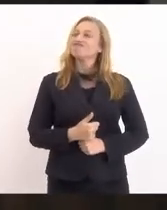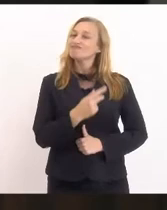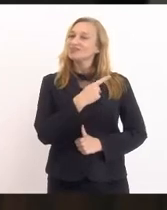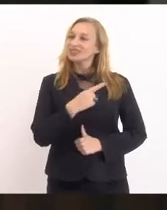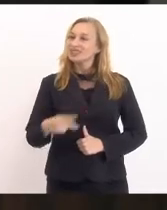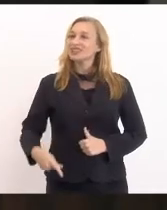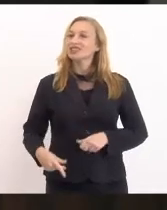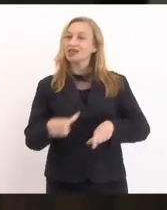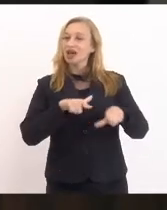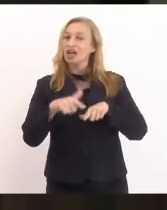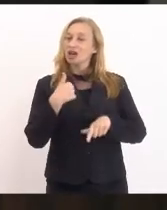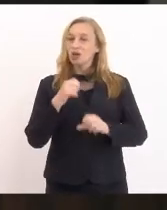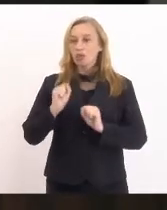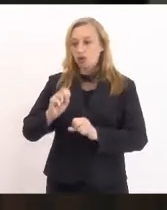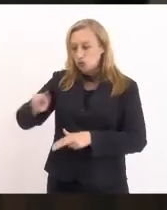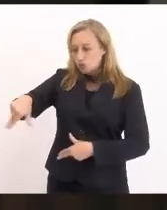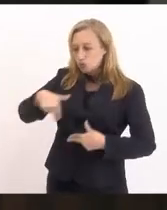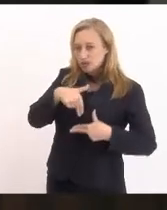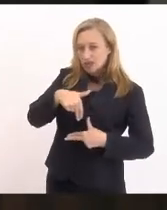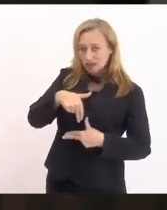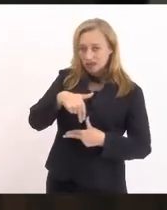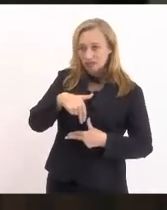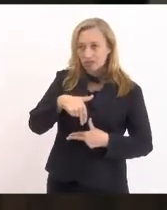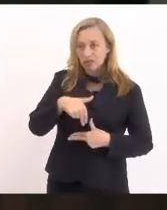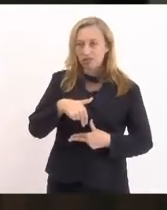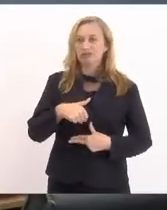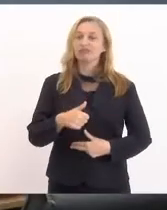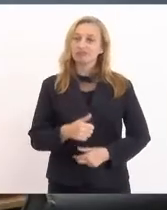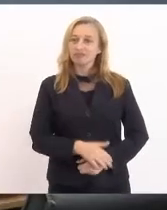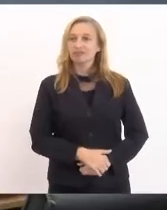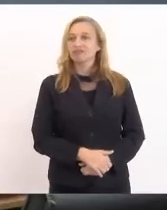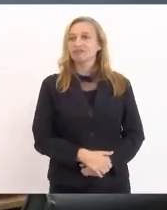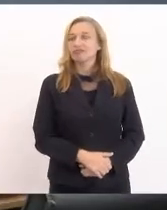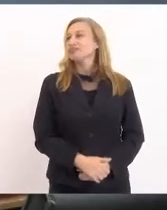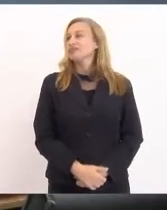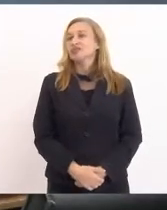trabalhos para que eu possa usar a tribuna como orador inscrito.